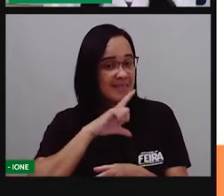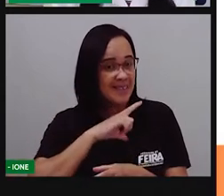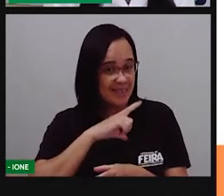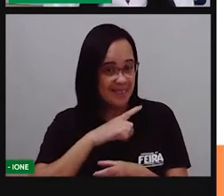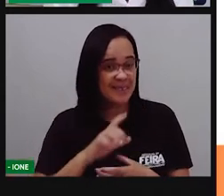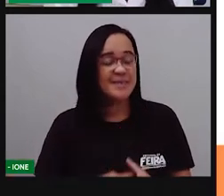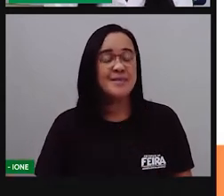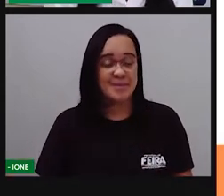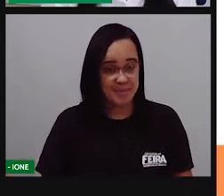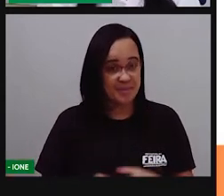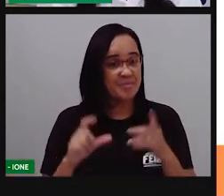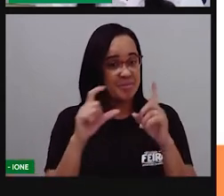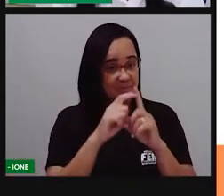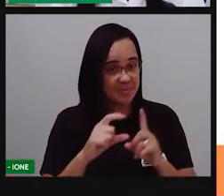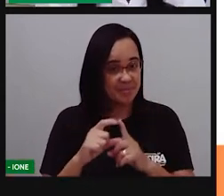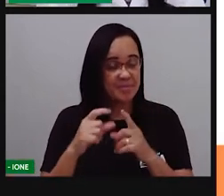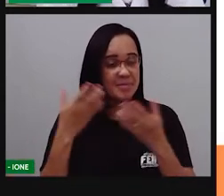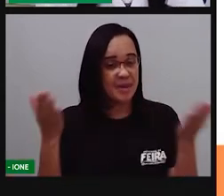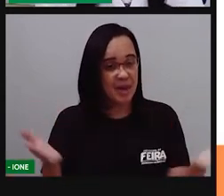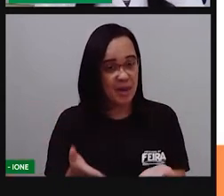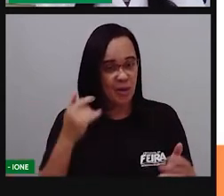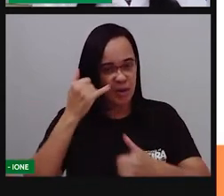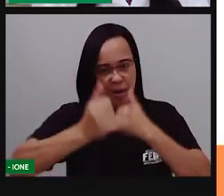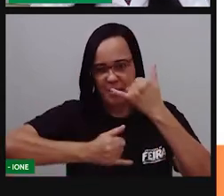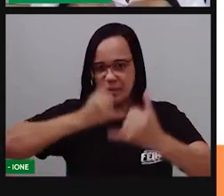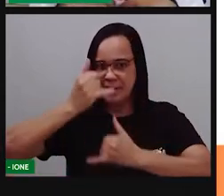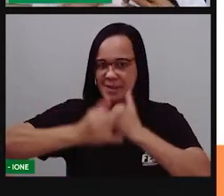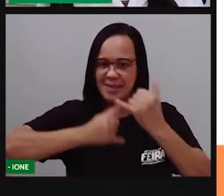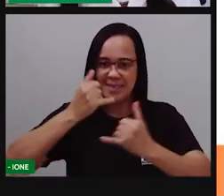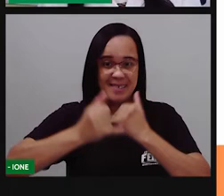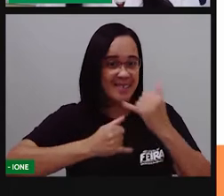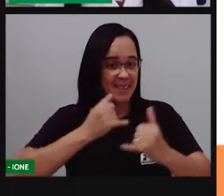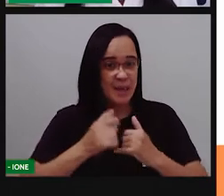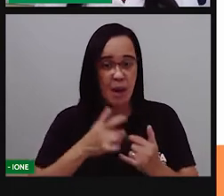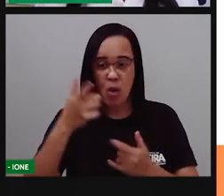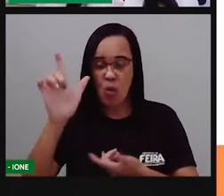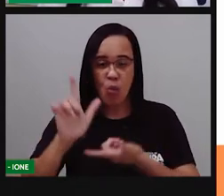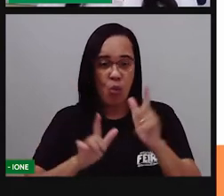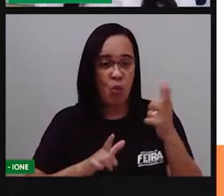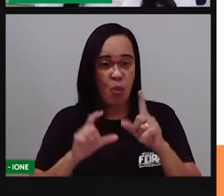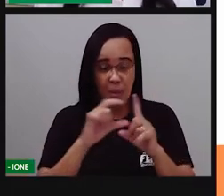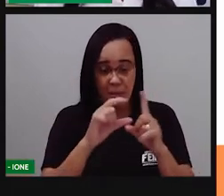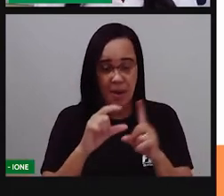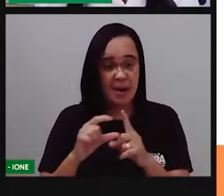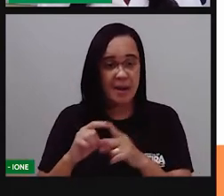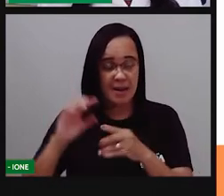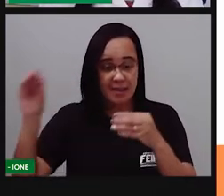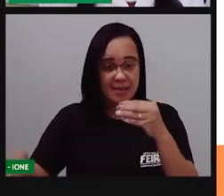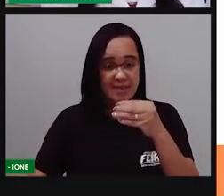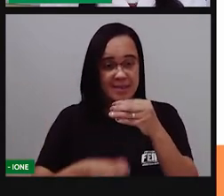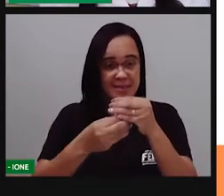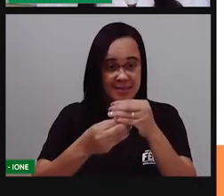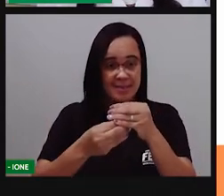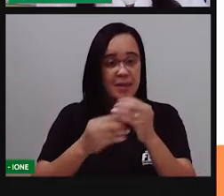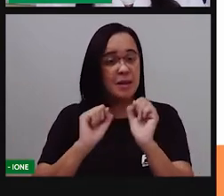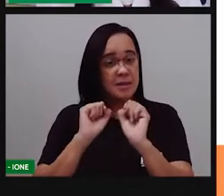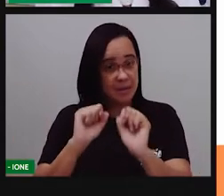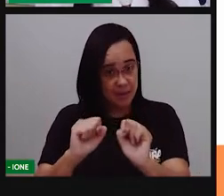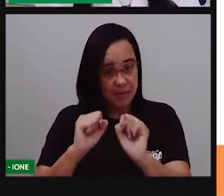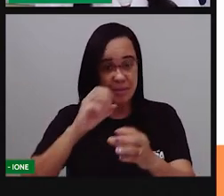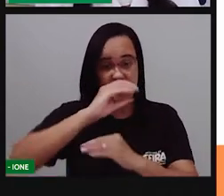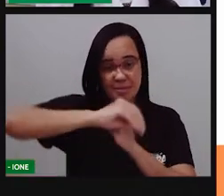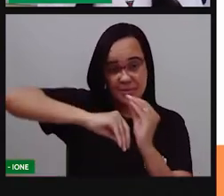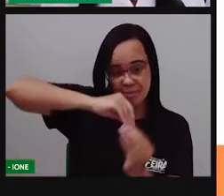e com com essas palavras brincar de formar outras palavras misturando aí